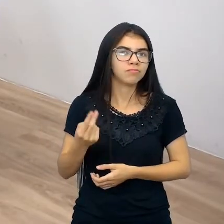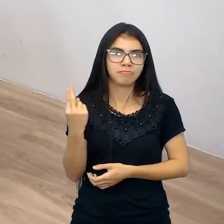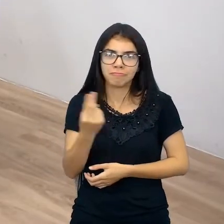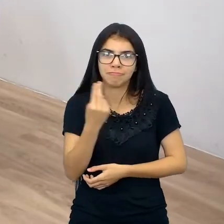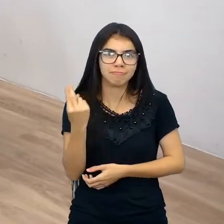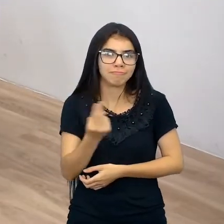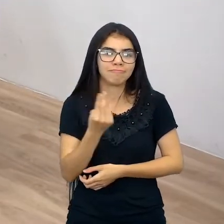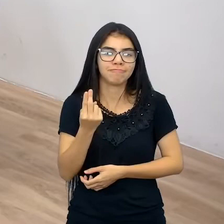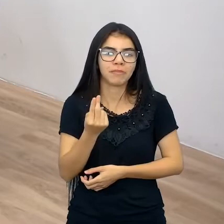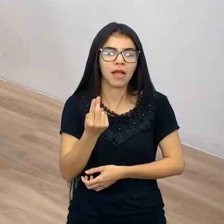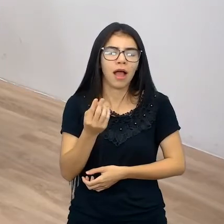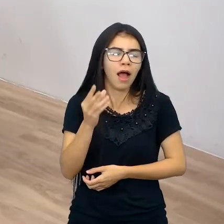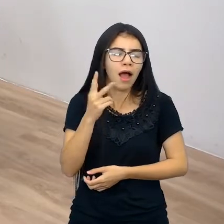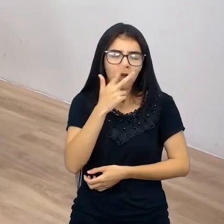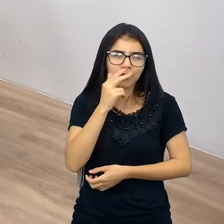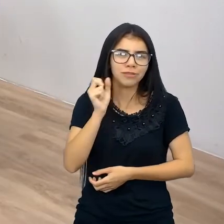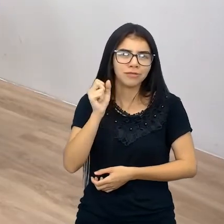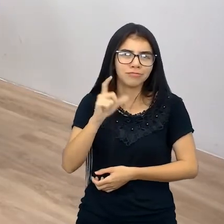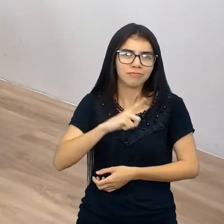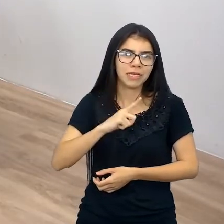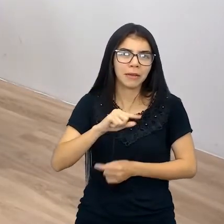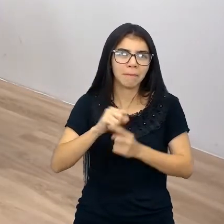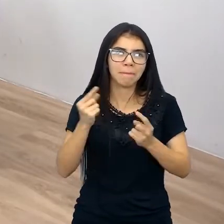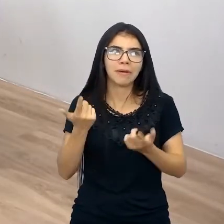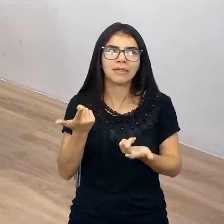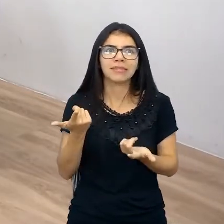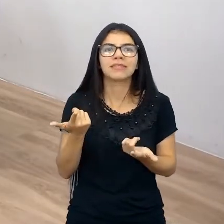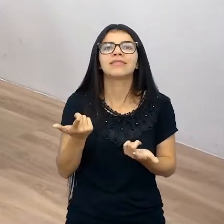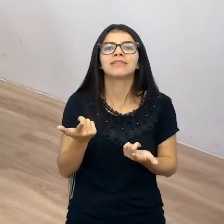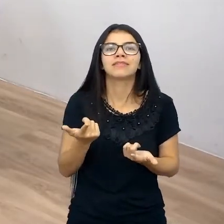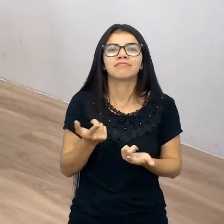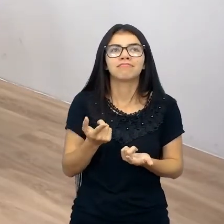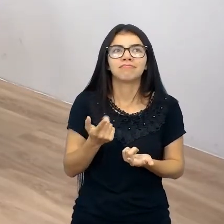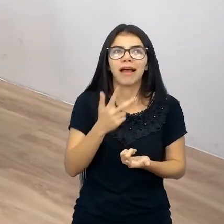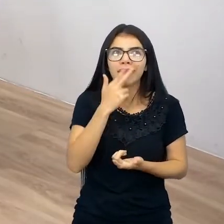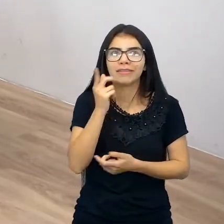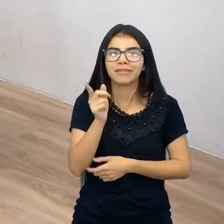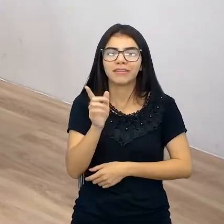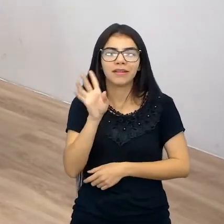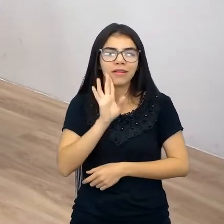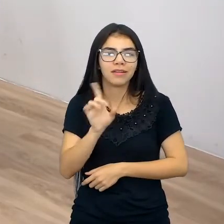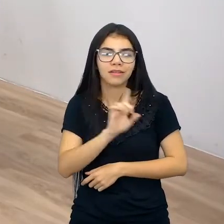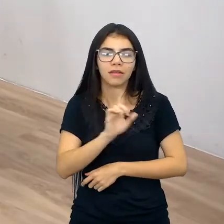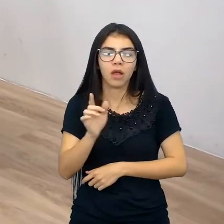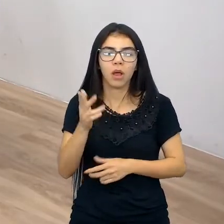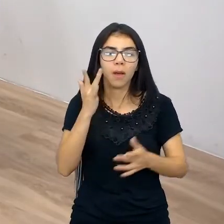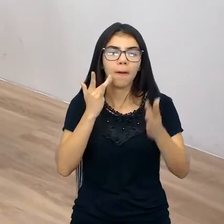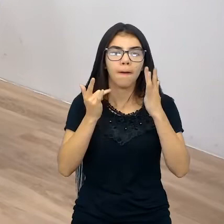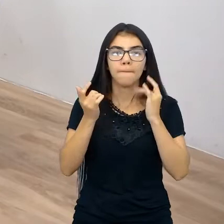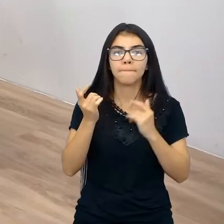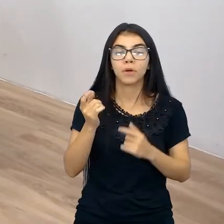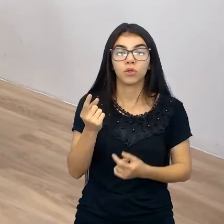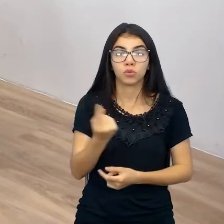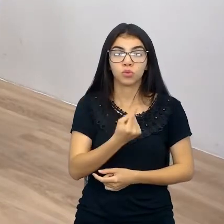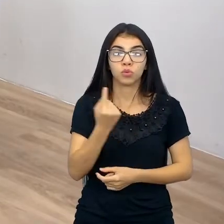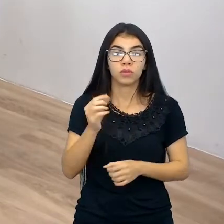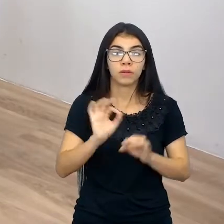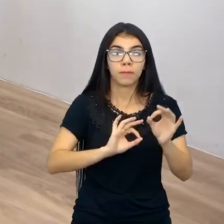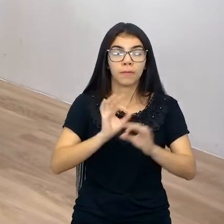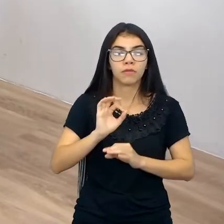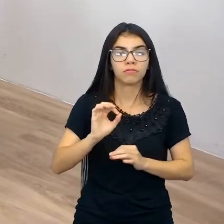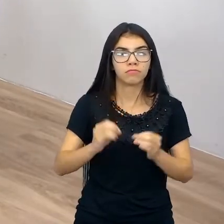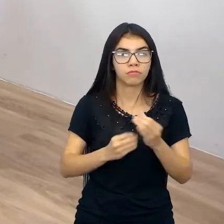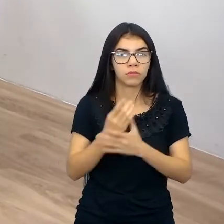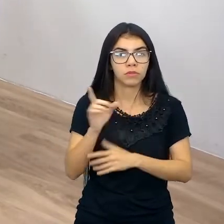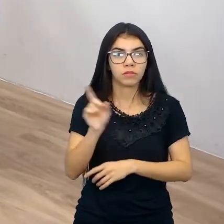Deve ter, mas não deve ser legal. Charlie Chaplin fez Não deve ser legal. O monólogo no teatro não dá para fazer sozinho. Porque se você